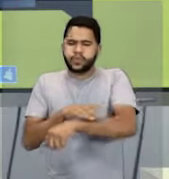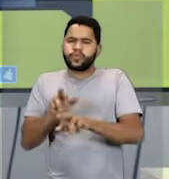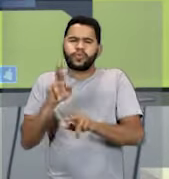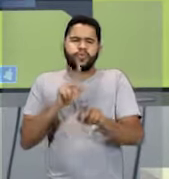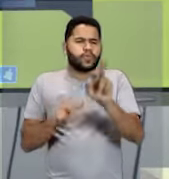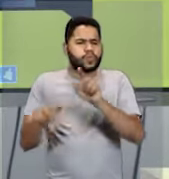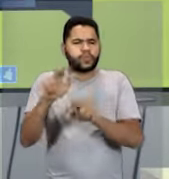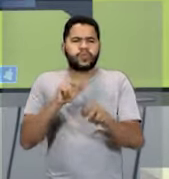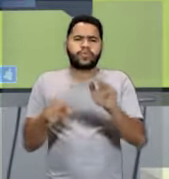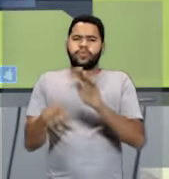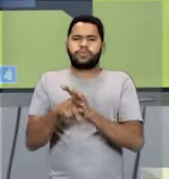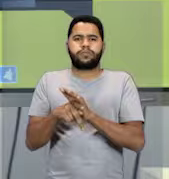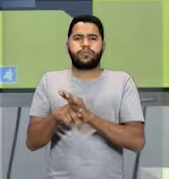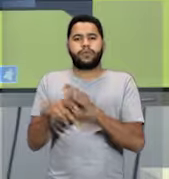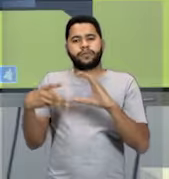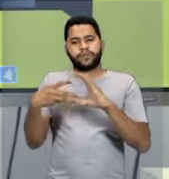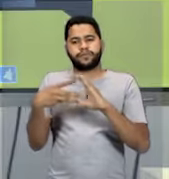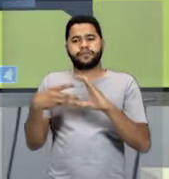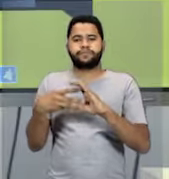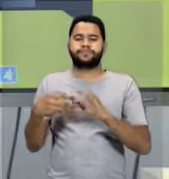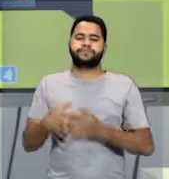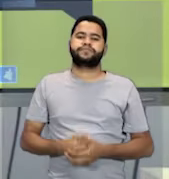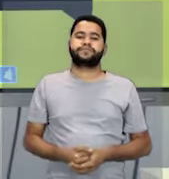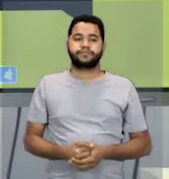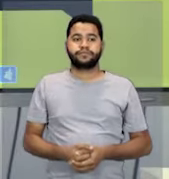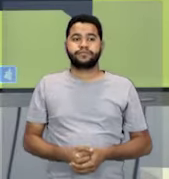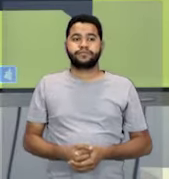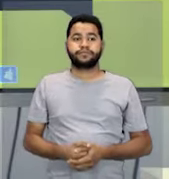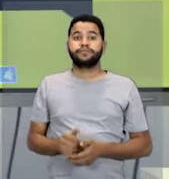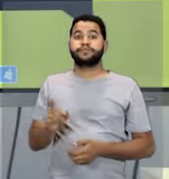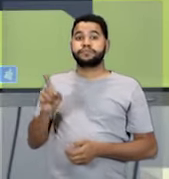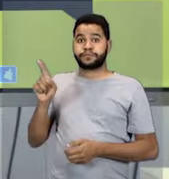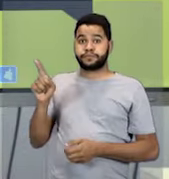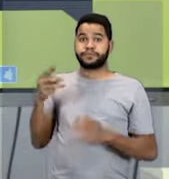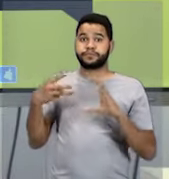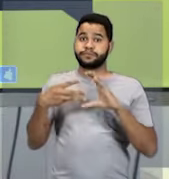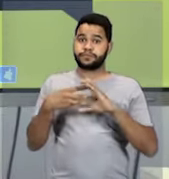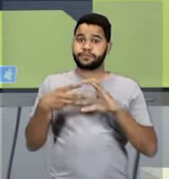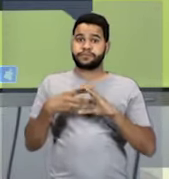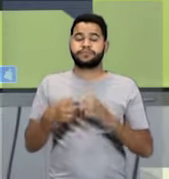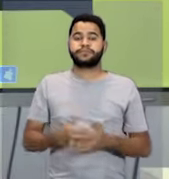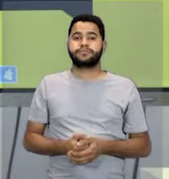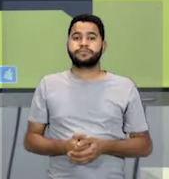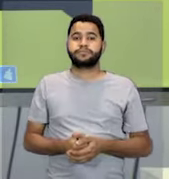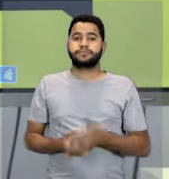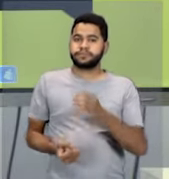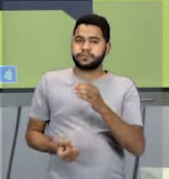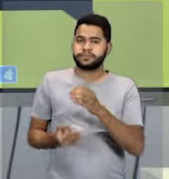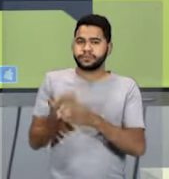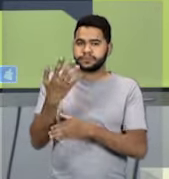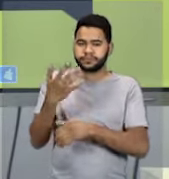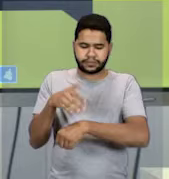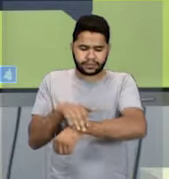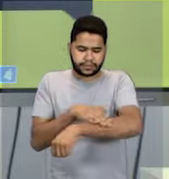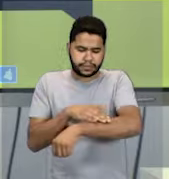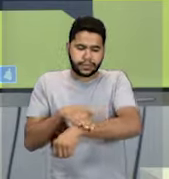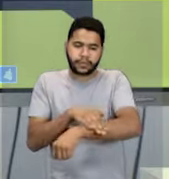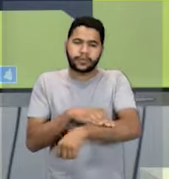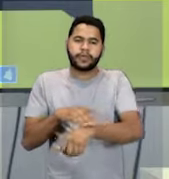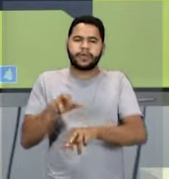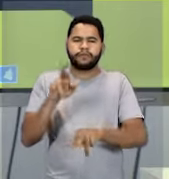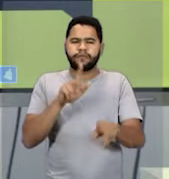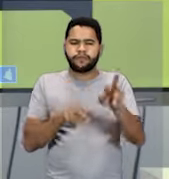diferentes, formados por células diferentes. E essas células que formam tecidos vão